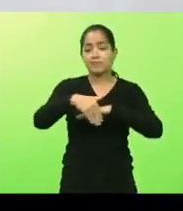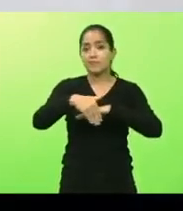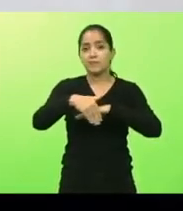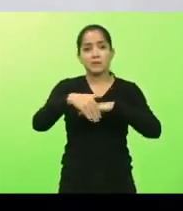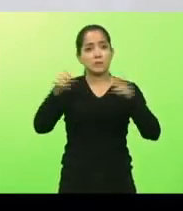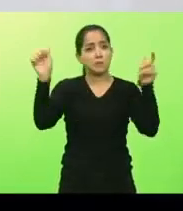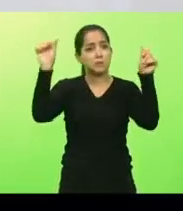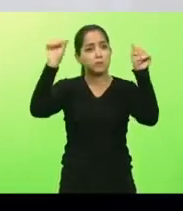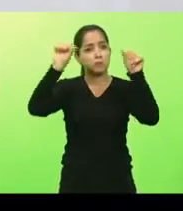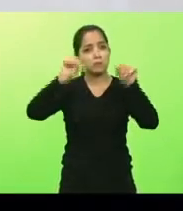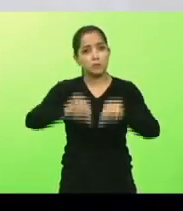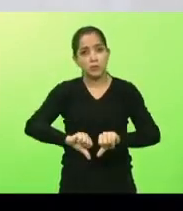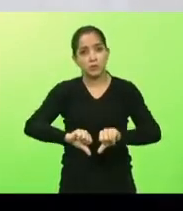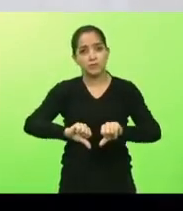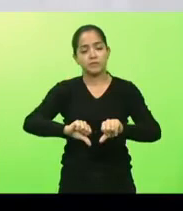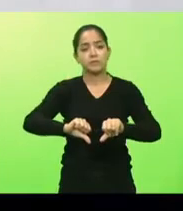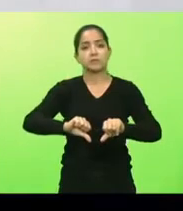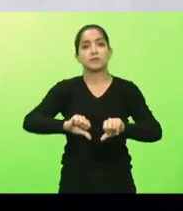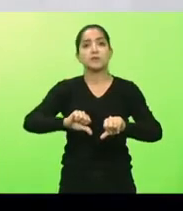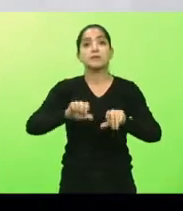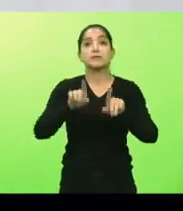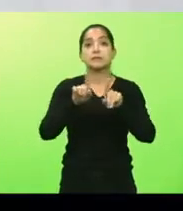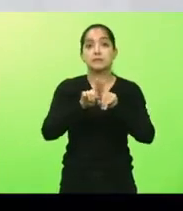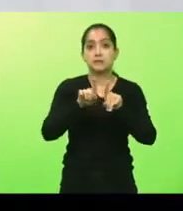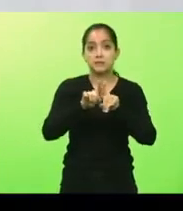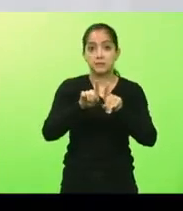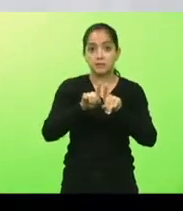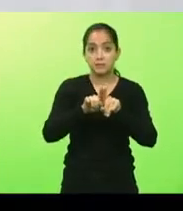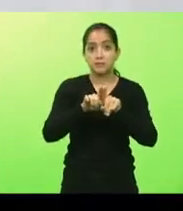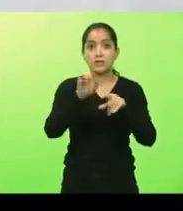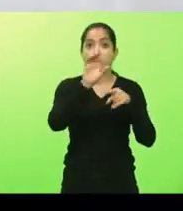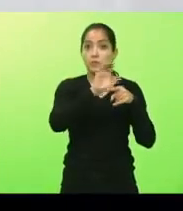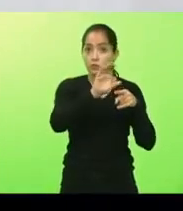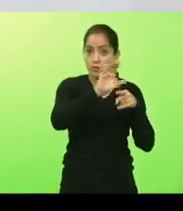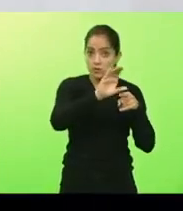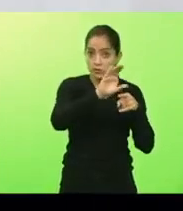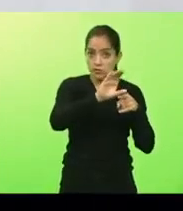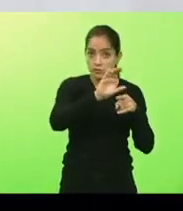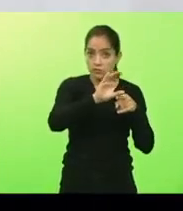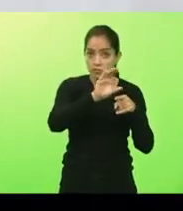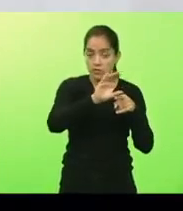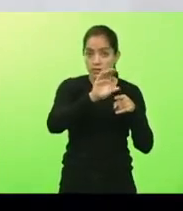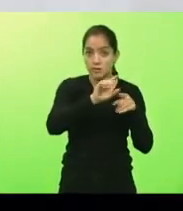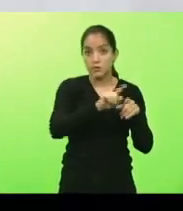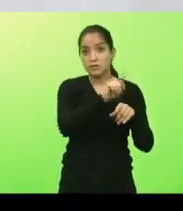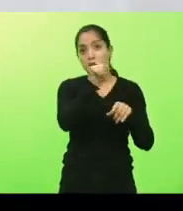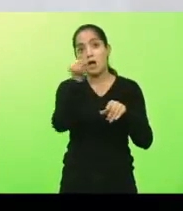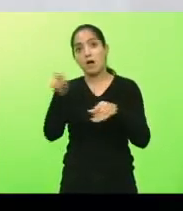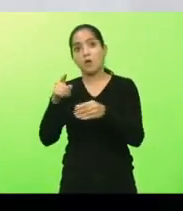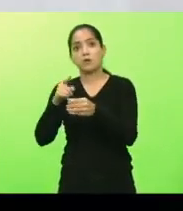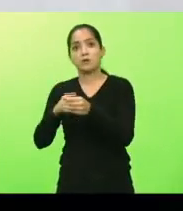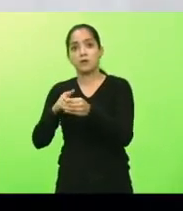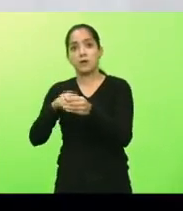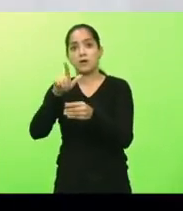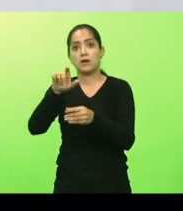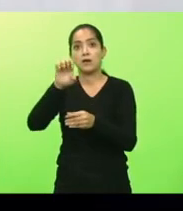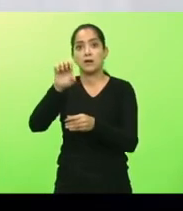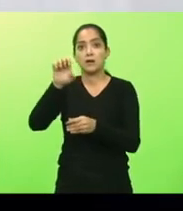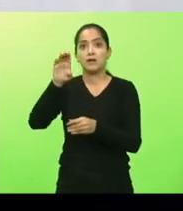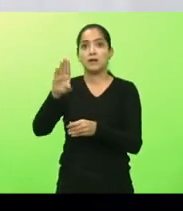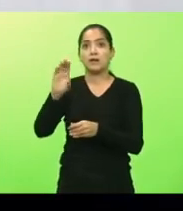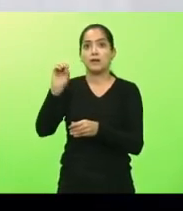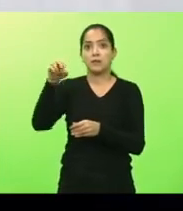intransitável aquele pedaço. Bem como também Curitibanos, Alemão Reis. Então, o